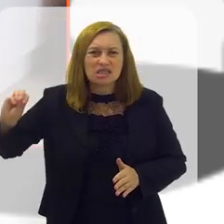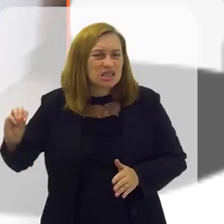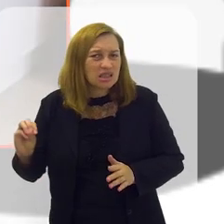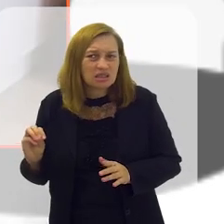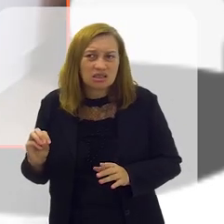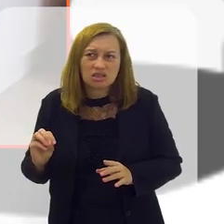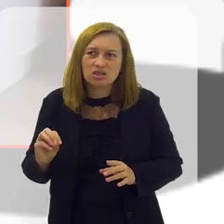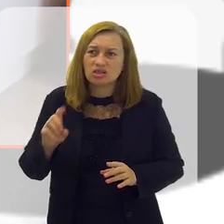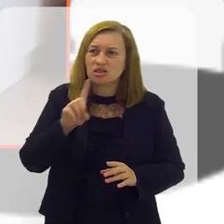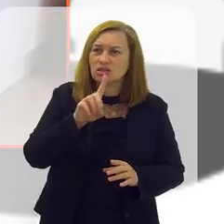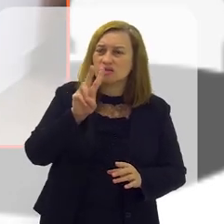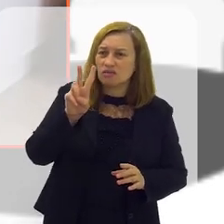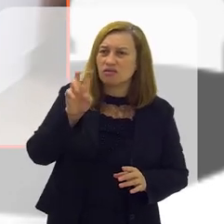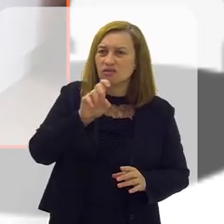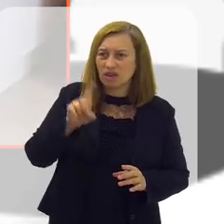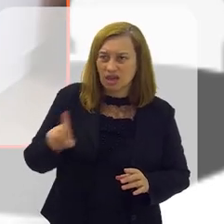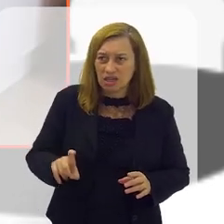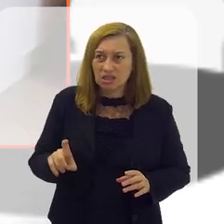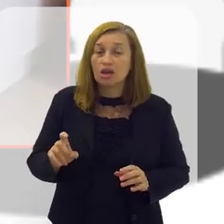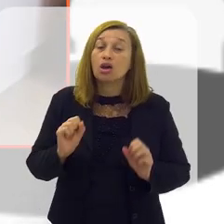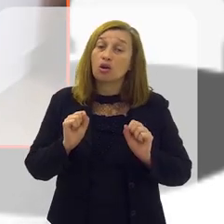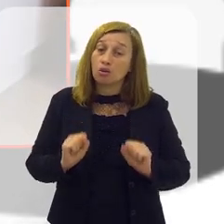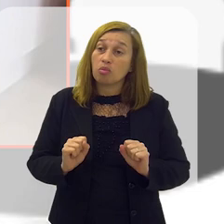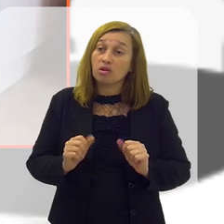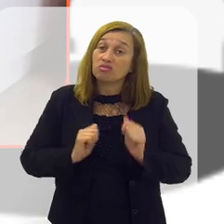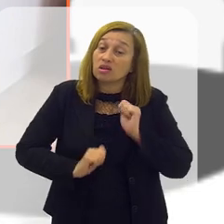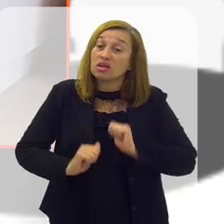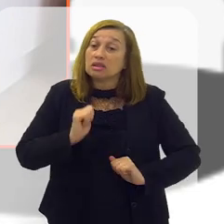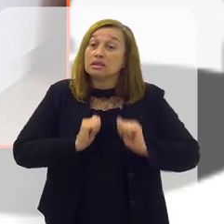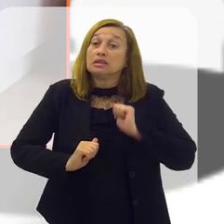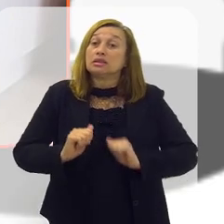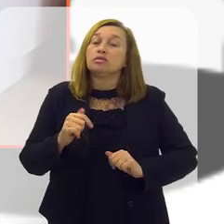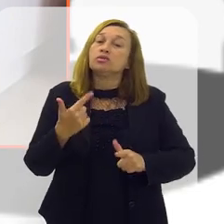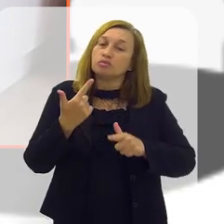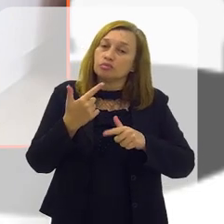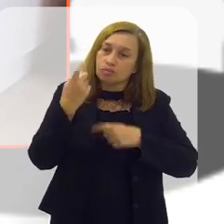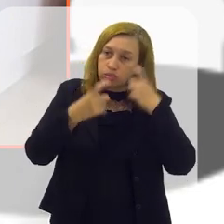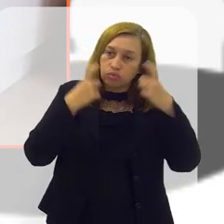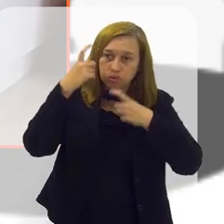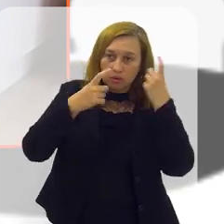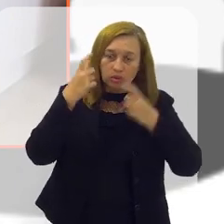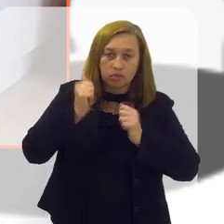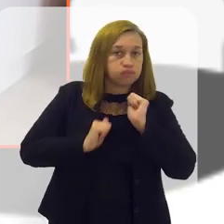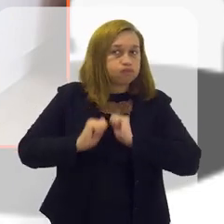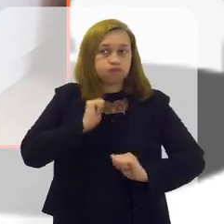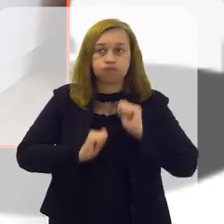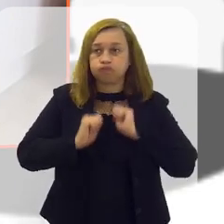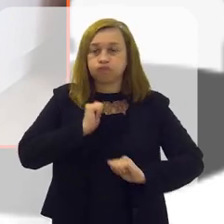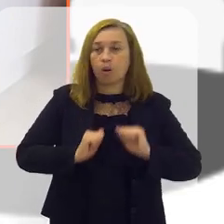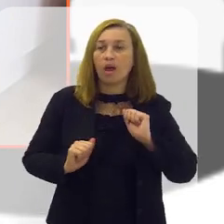300 vezes, eu posso fazer um transtorno de ansiedade. E aí, muitas vezes, na